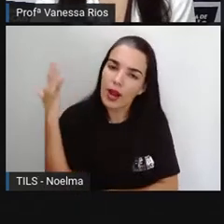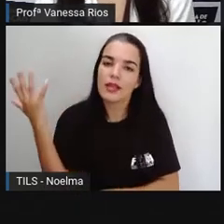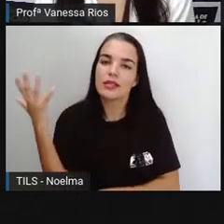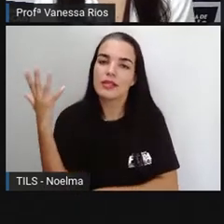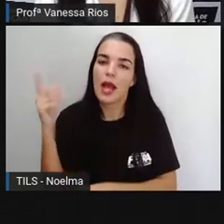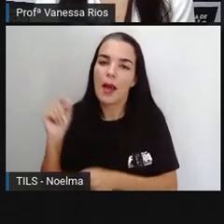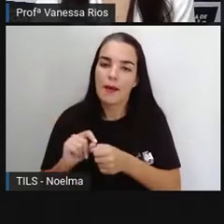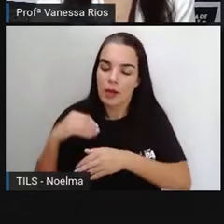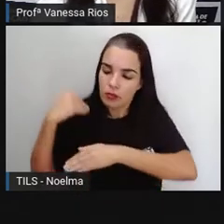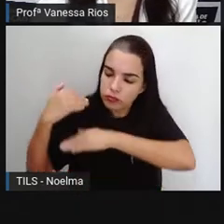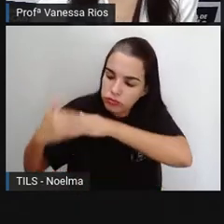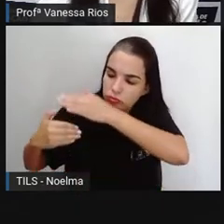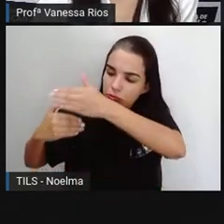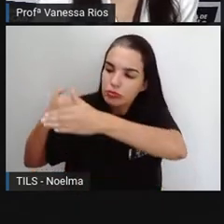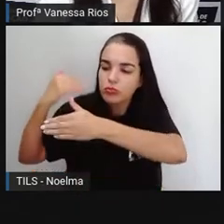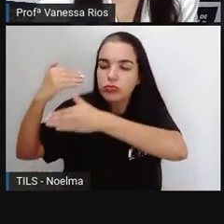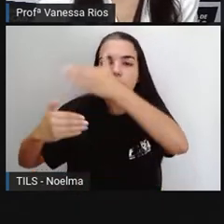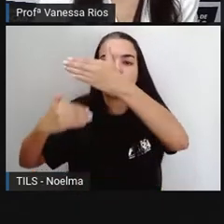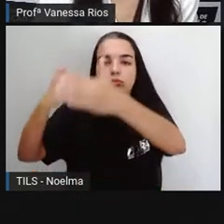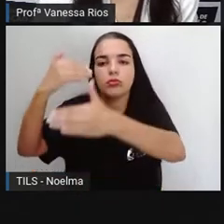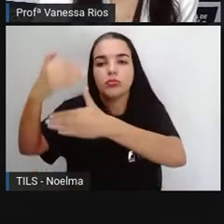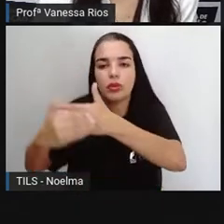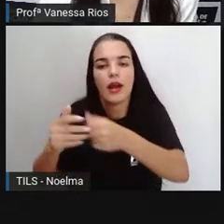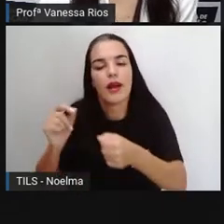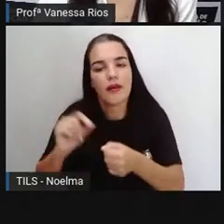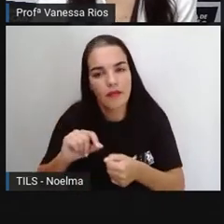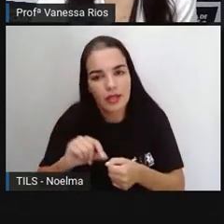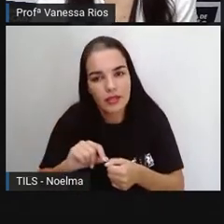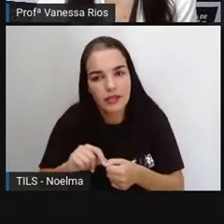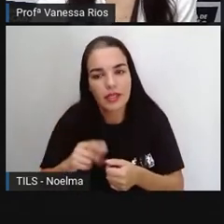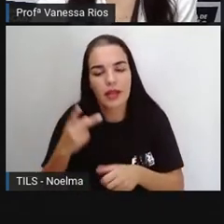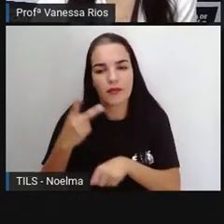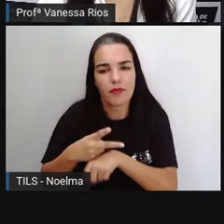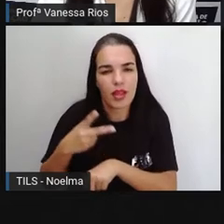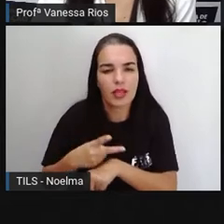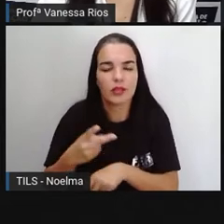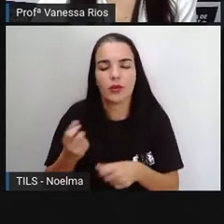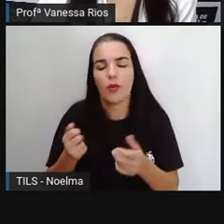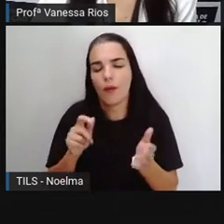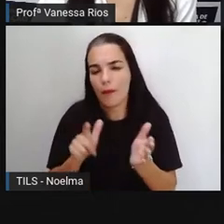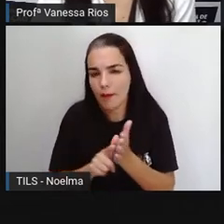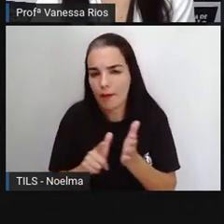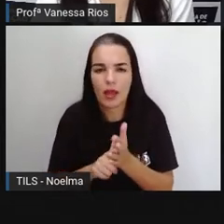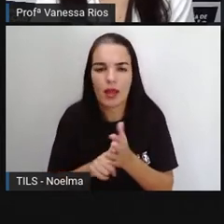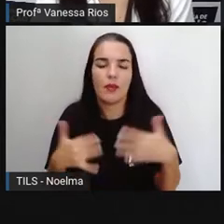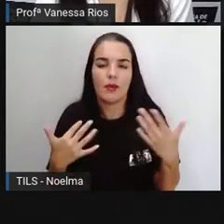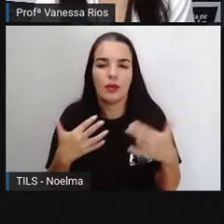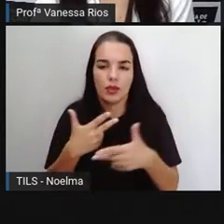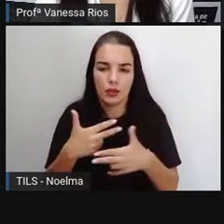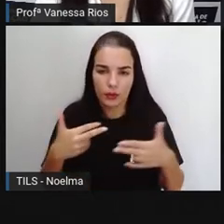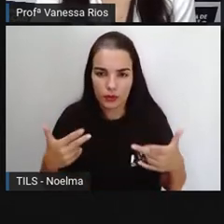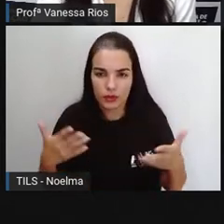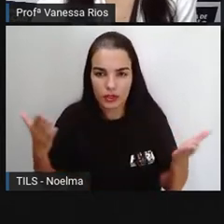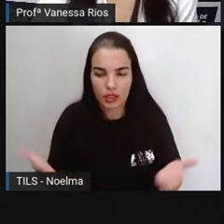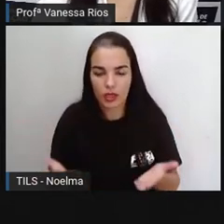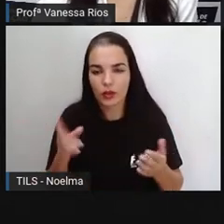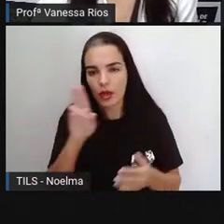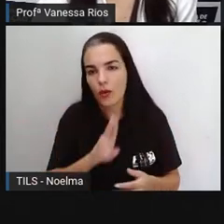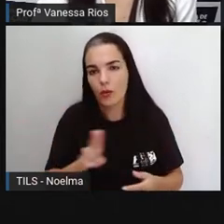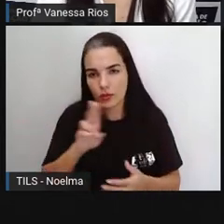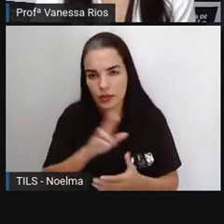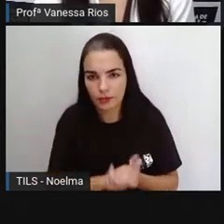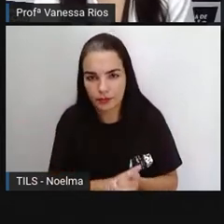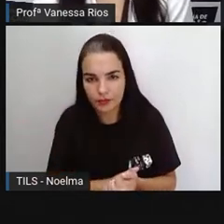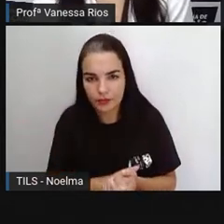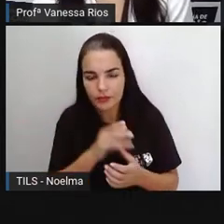para, através do processamento, eles chegarem no material artificial, no material produzido. Aí a gente